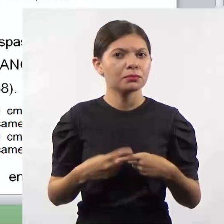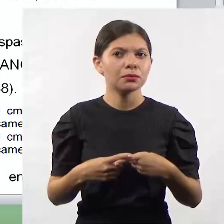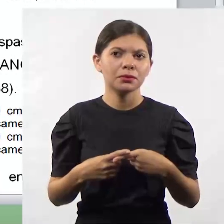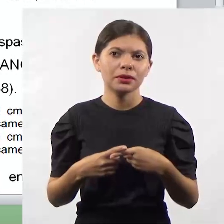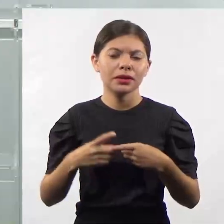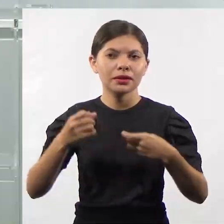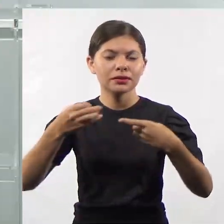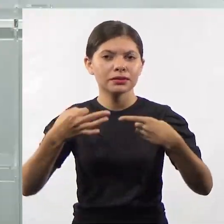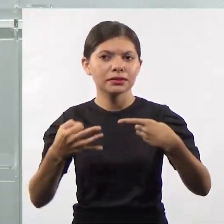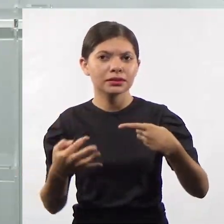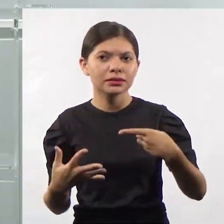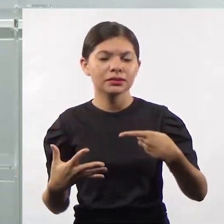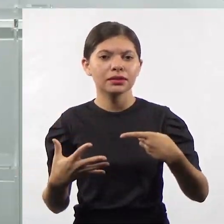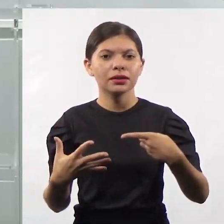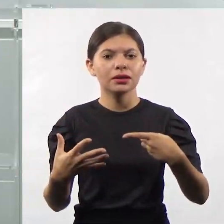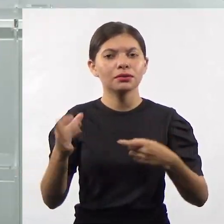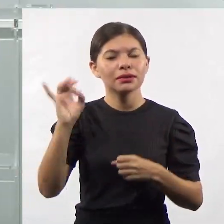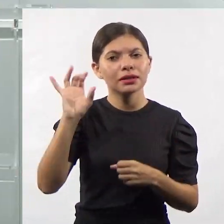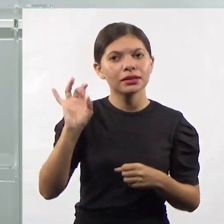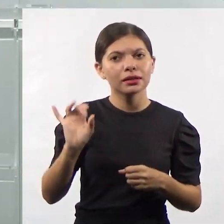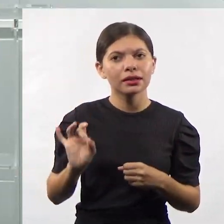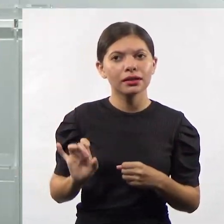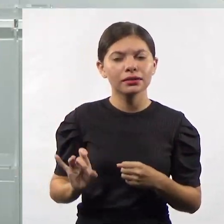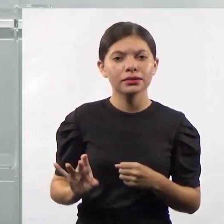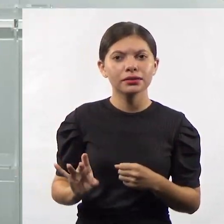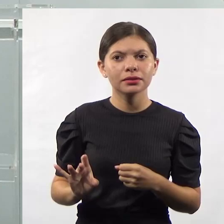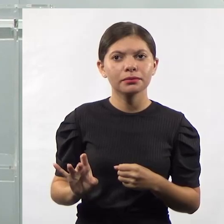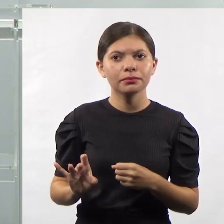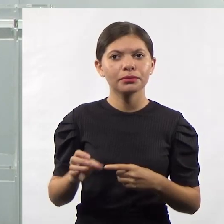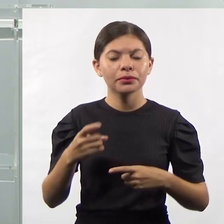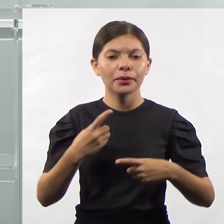essa descrição, bem como por que